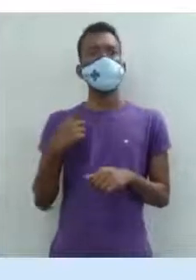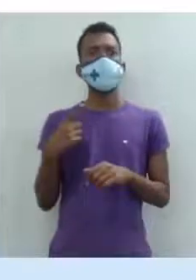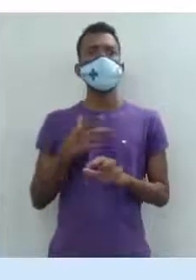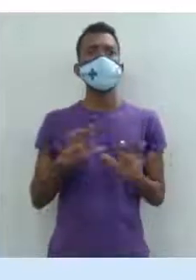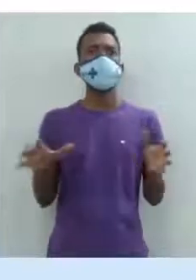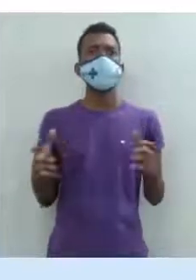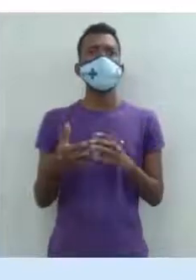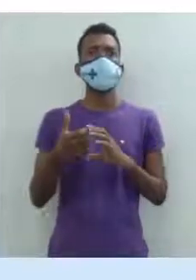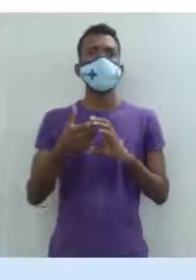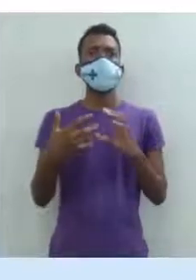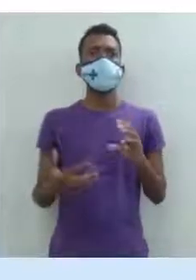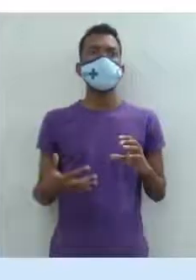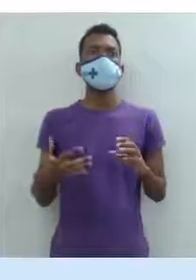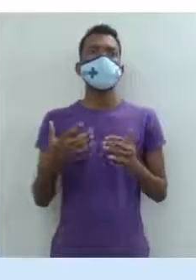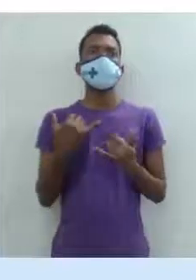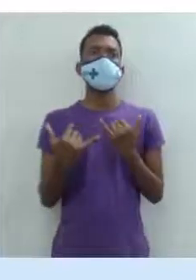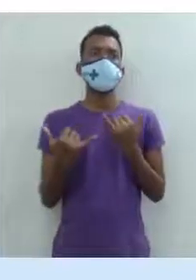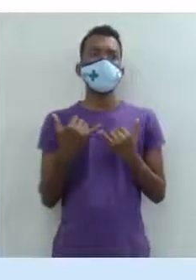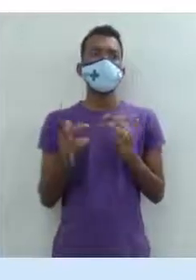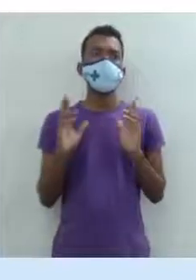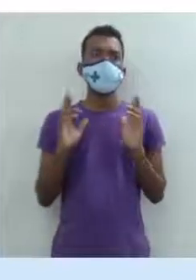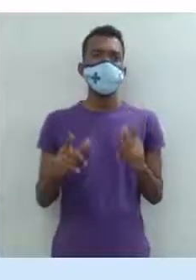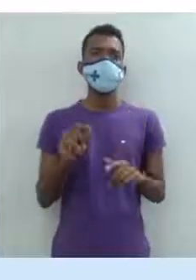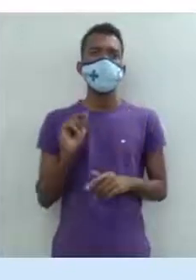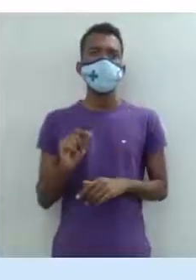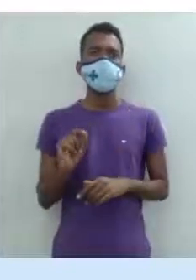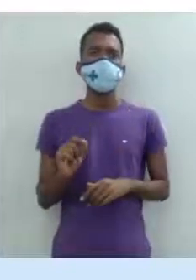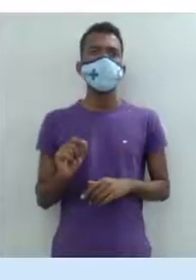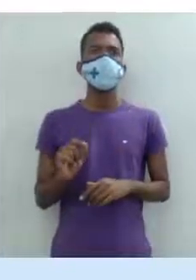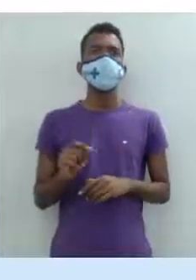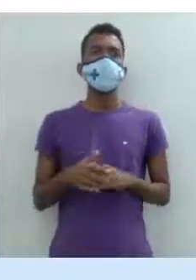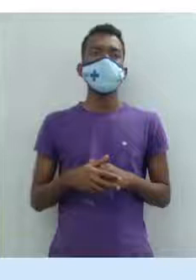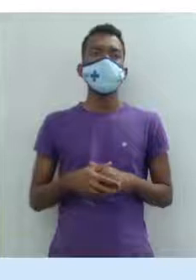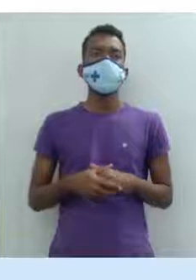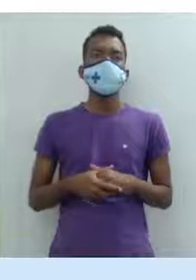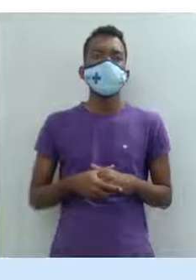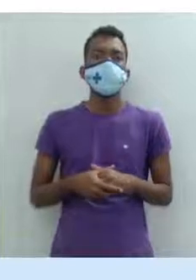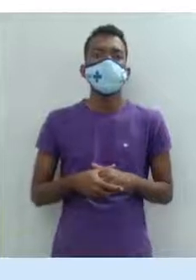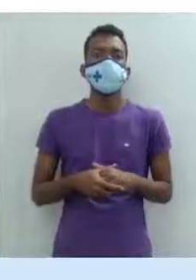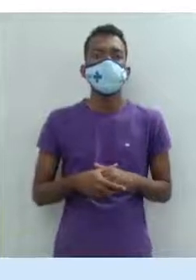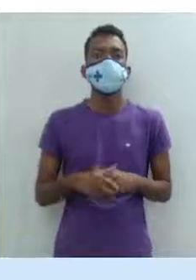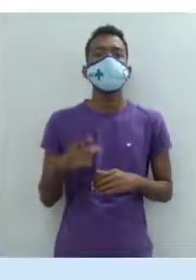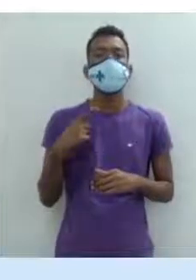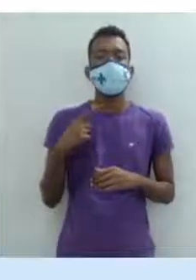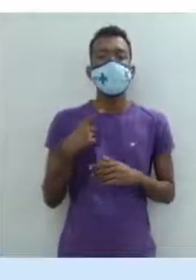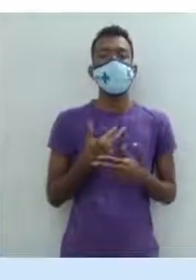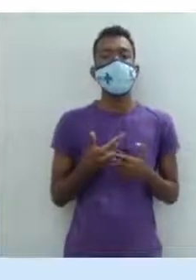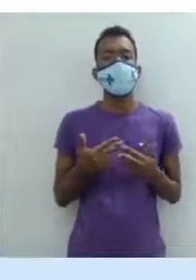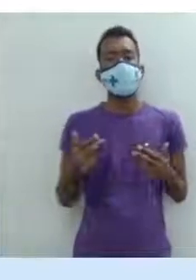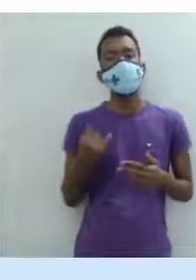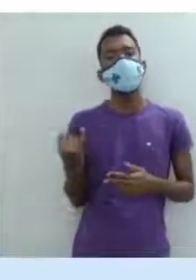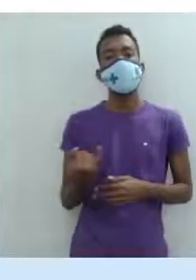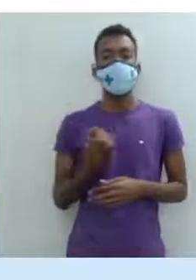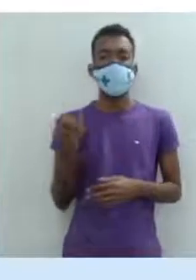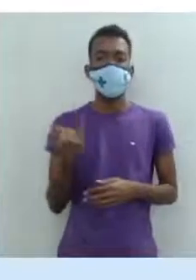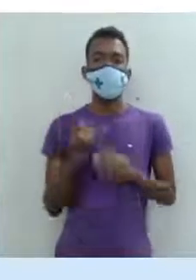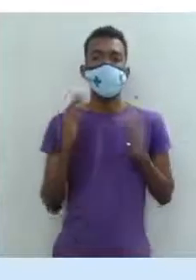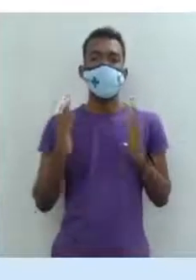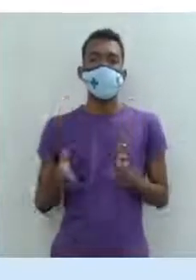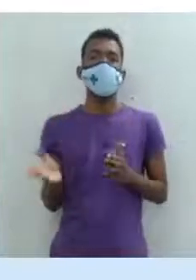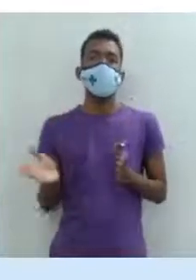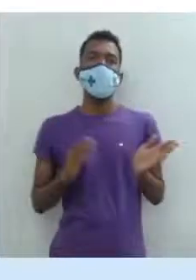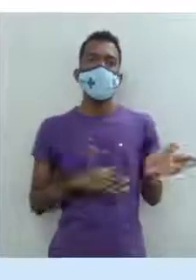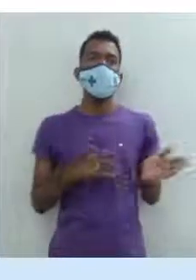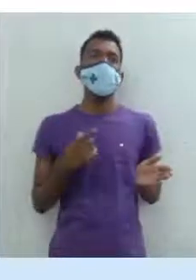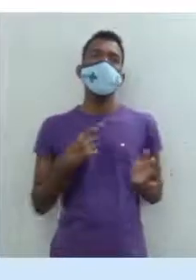características comuns que os diferenciam dos demais povos. Então, é uma coisa muito interessante. De um lado